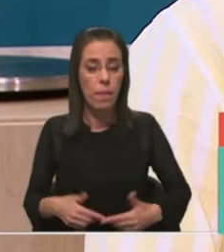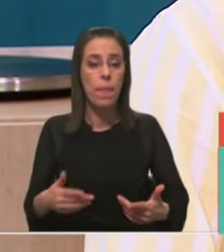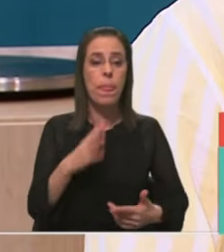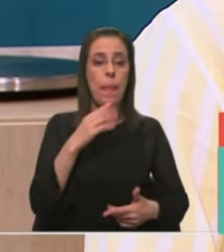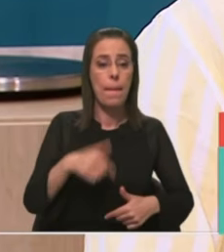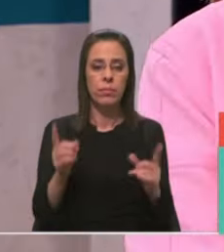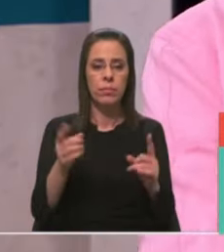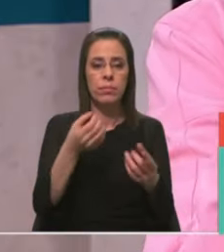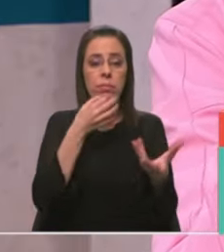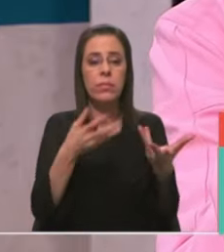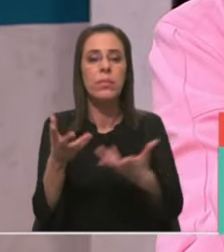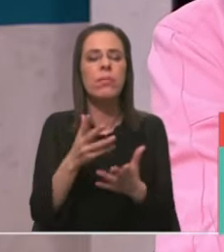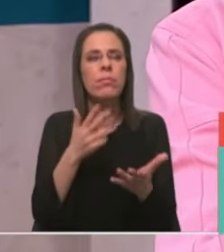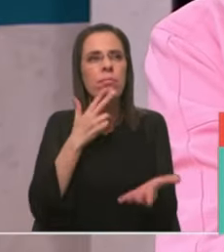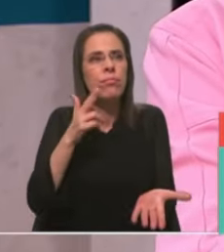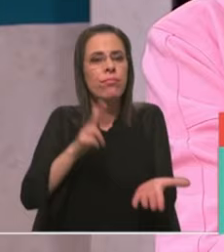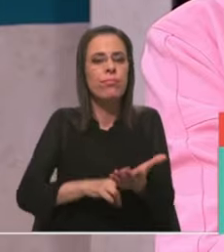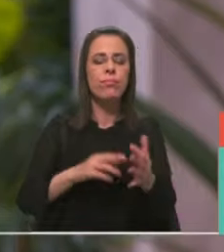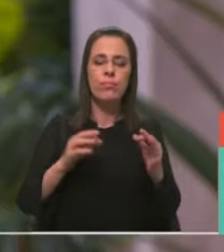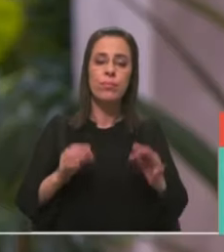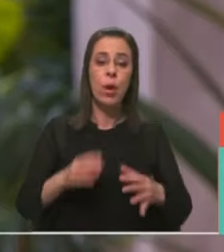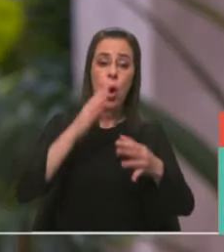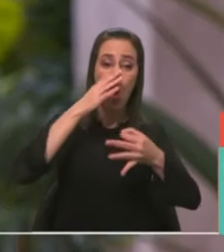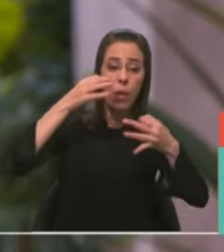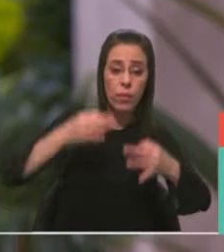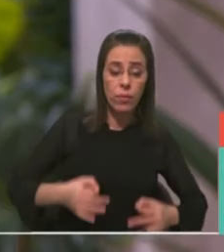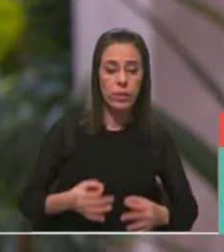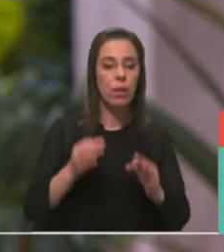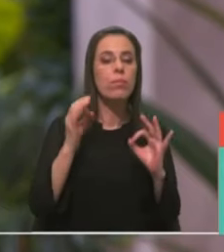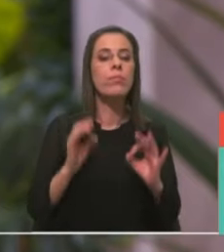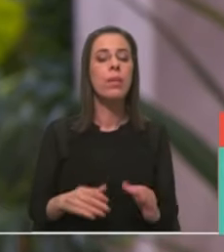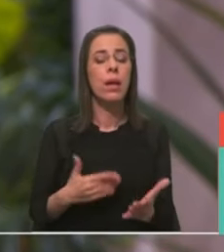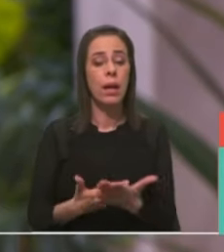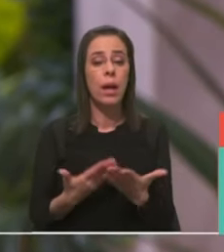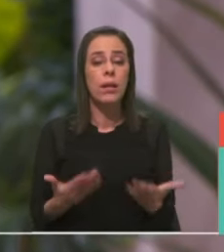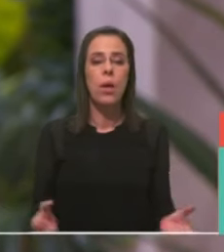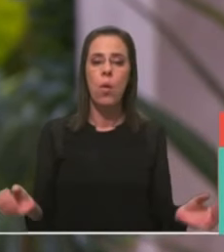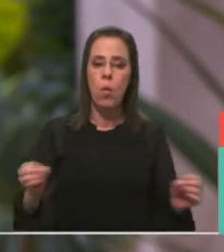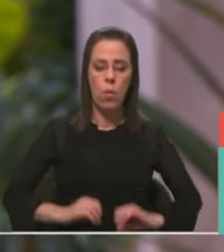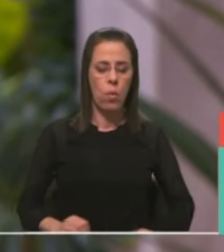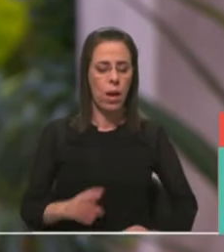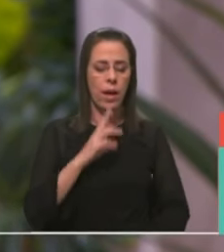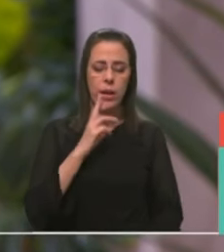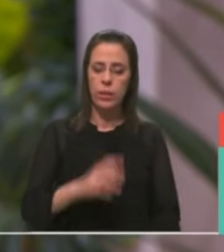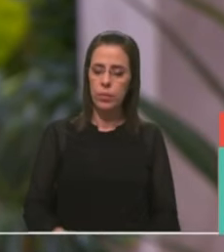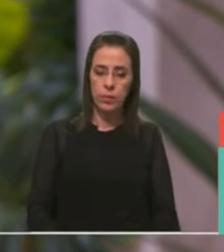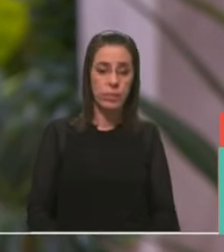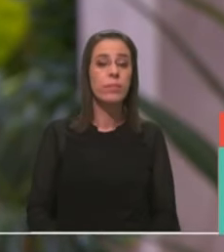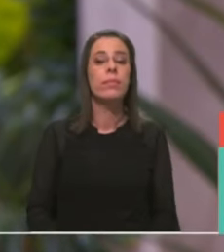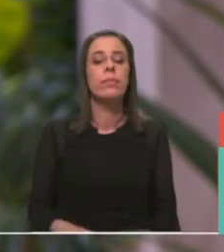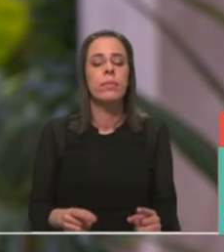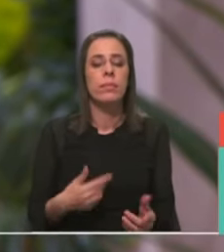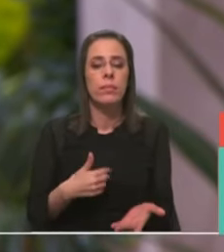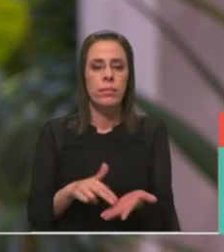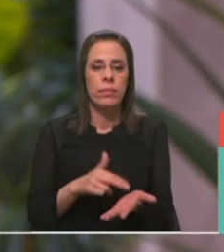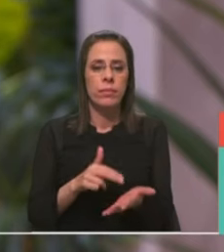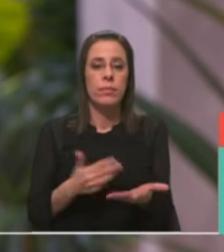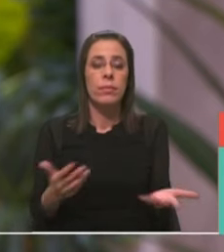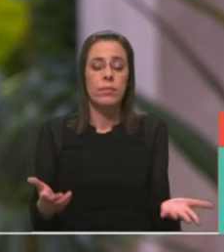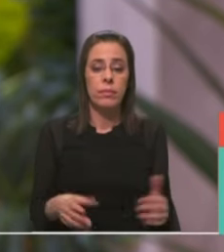do feto? Mas oficialmente, até agora, Não há nenhuma resposta, não há nenhuma nenhuma. resposta. Aliás, estamos à